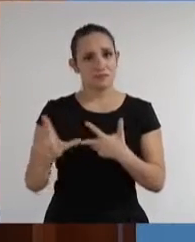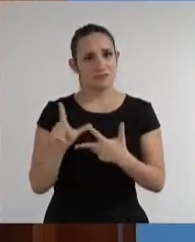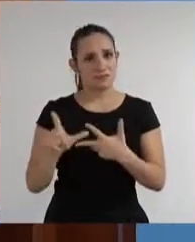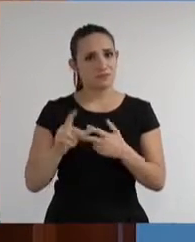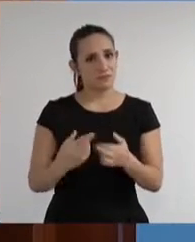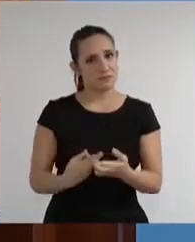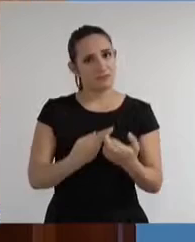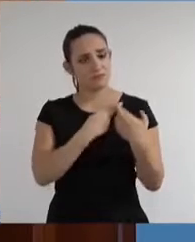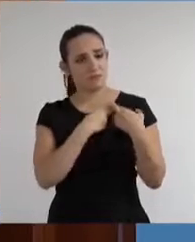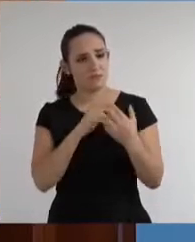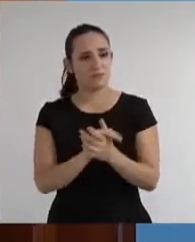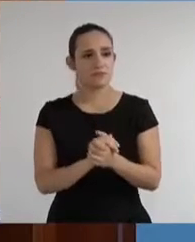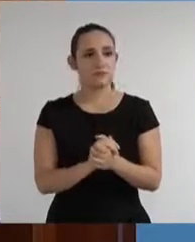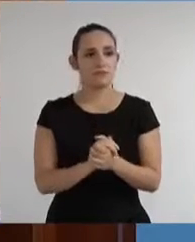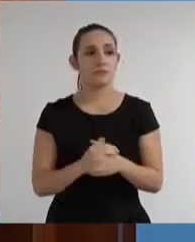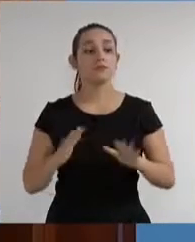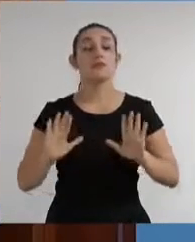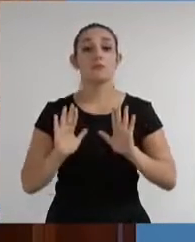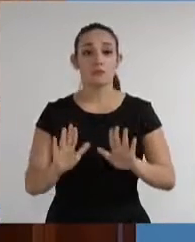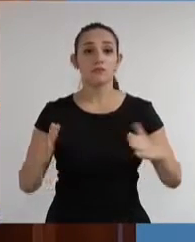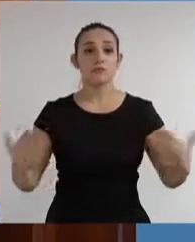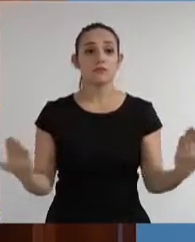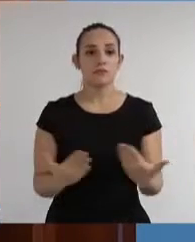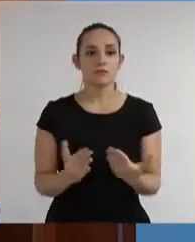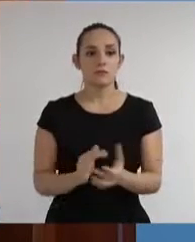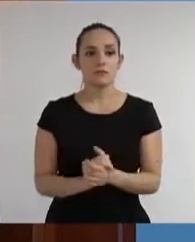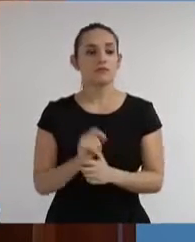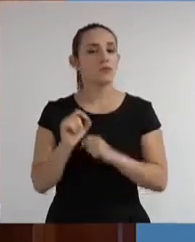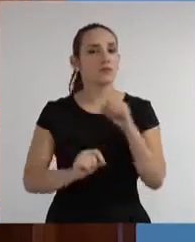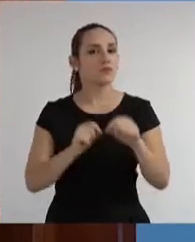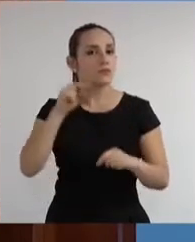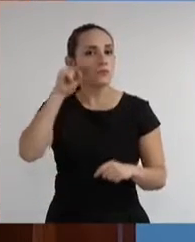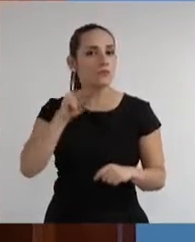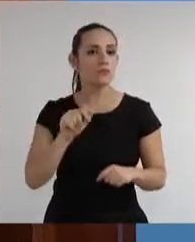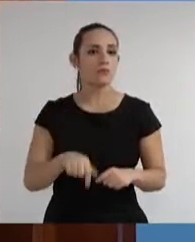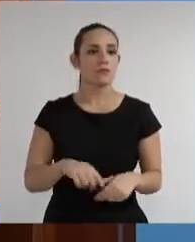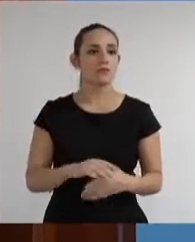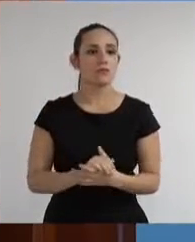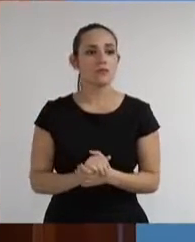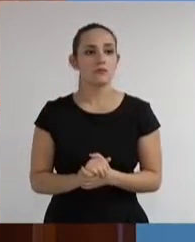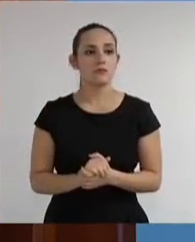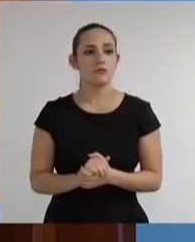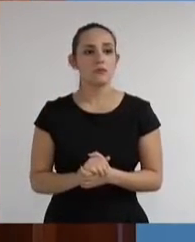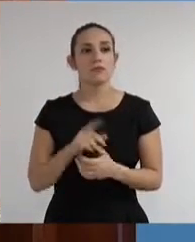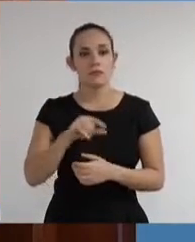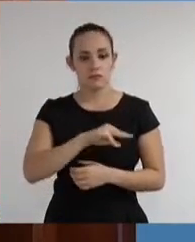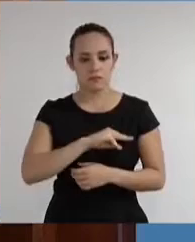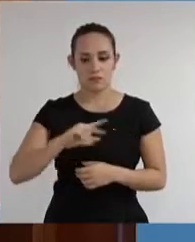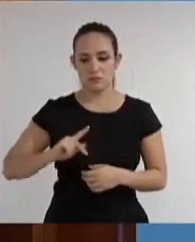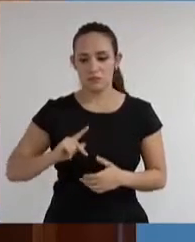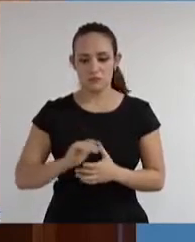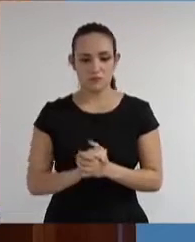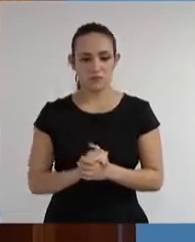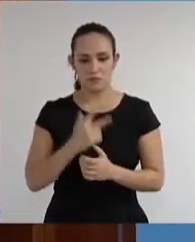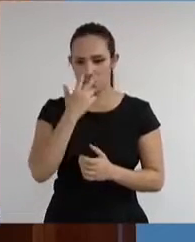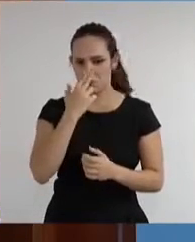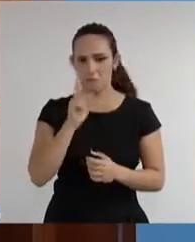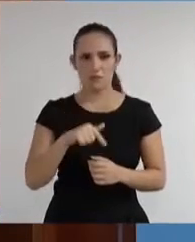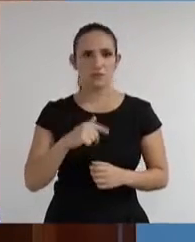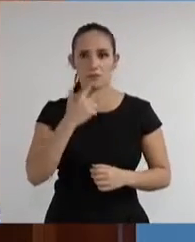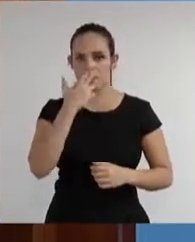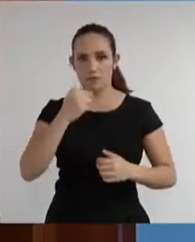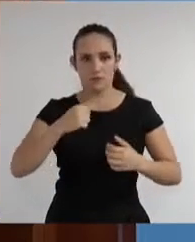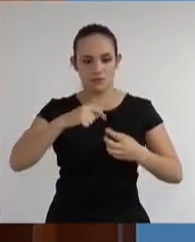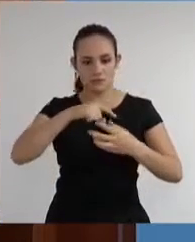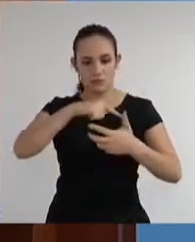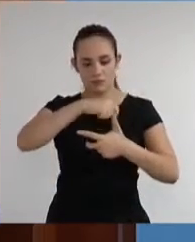legisladores. Hoje, o que a gente vê nesse país é o Ministério Público se constituindo como quarto